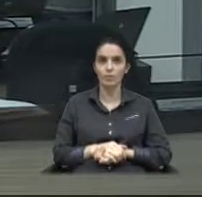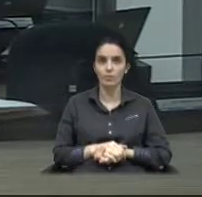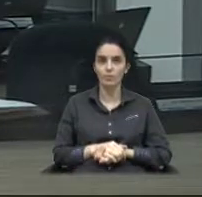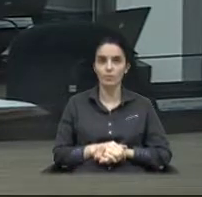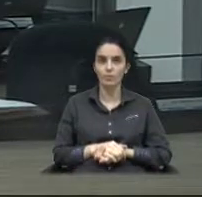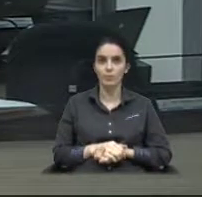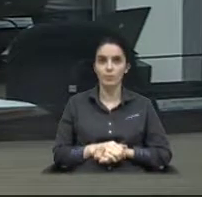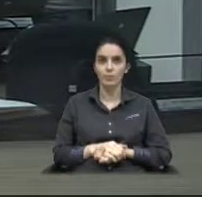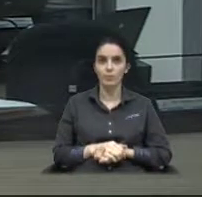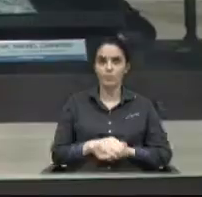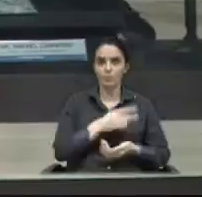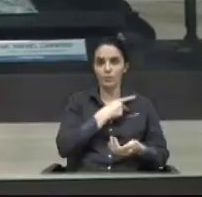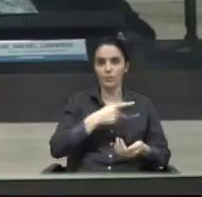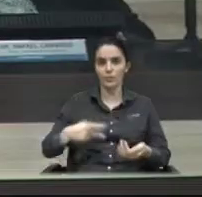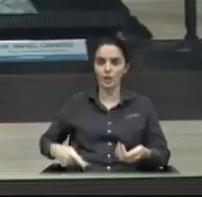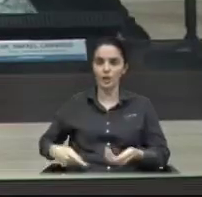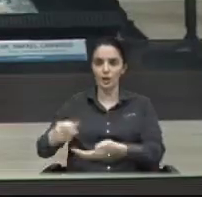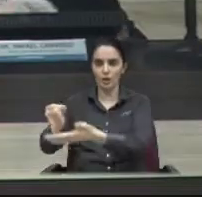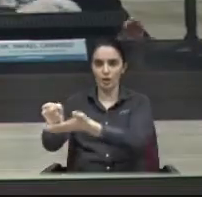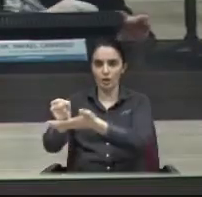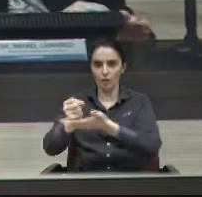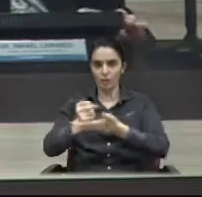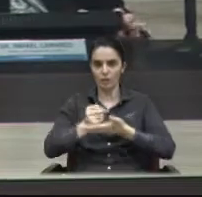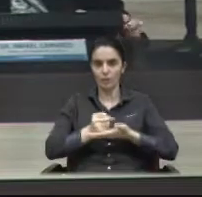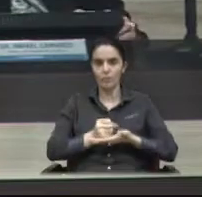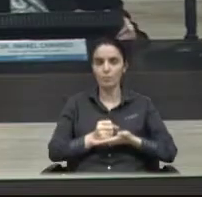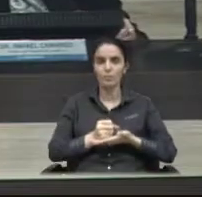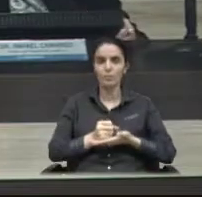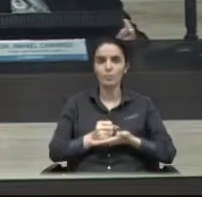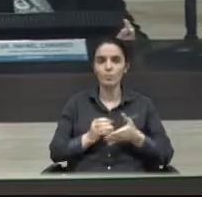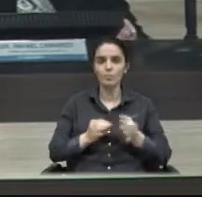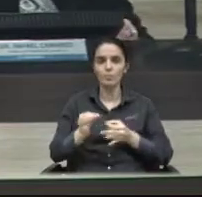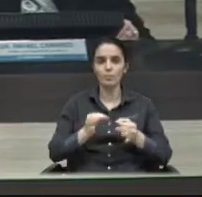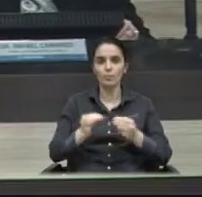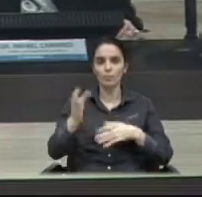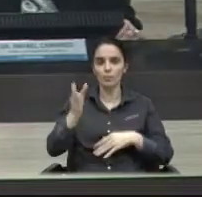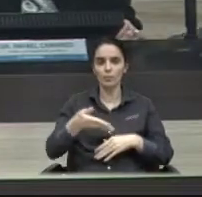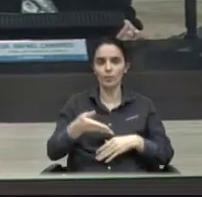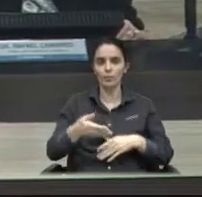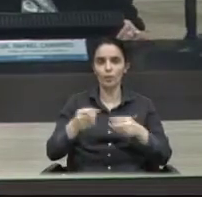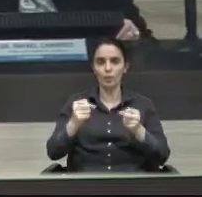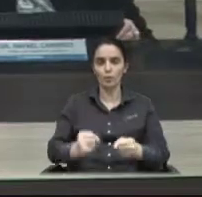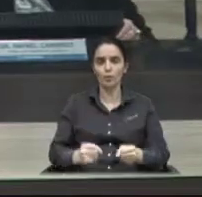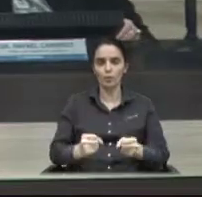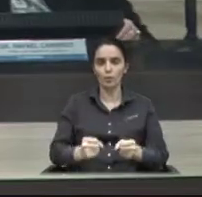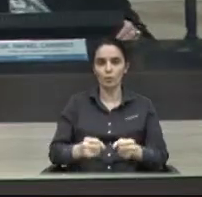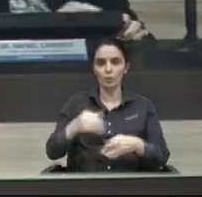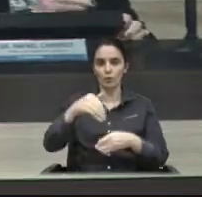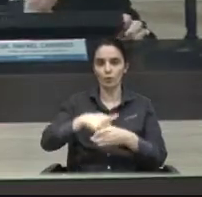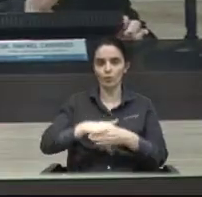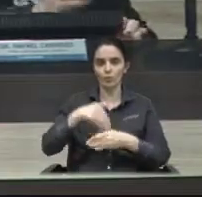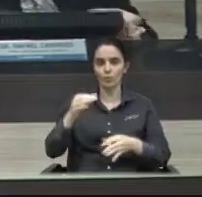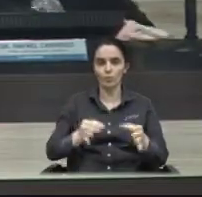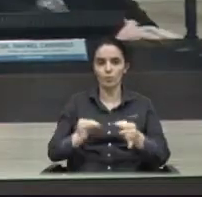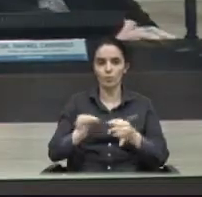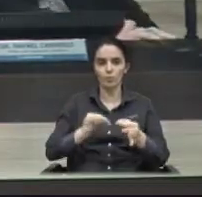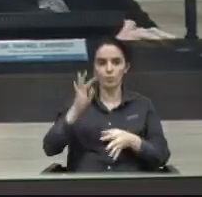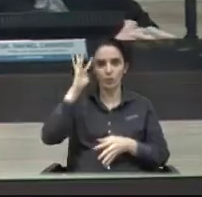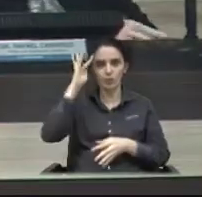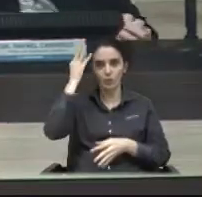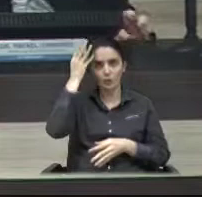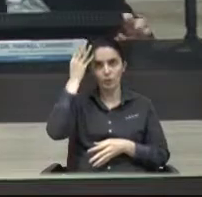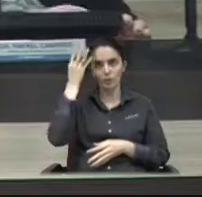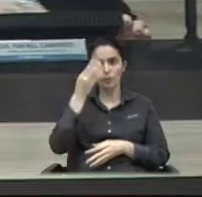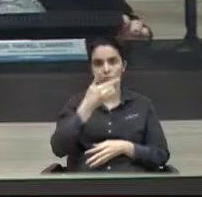Essa presidência recebe o parecer especial e o projeto está apto para ir à votação. Projeto de resolução